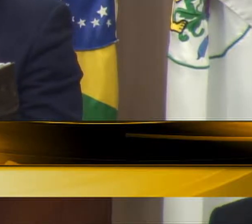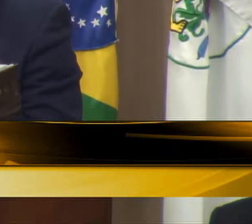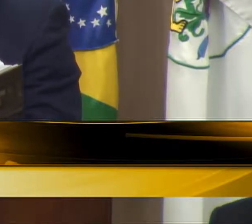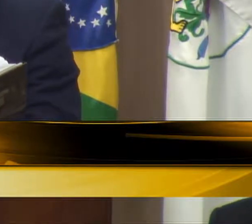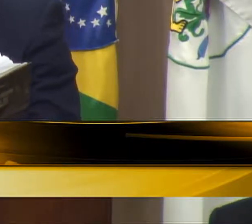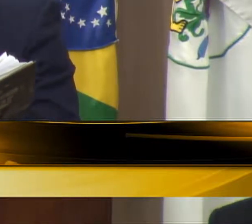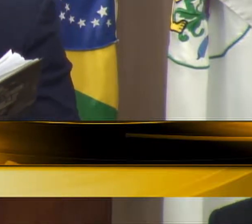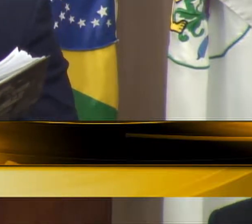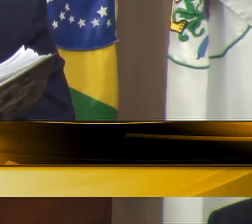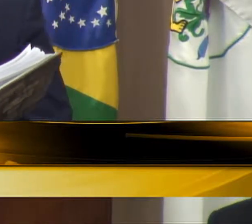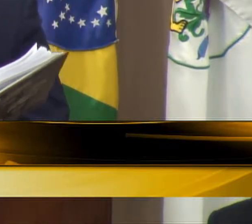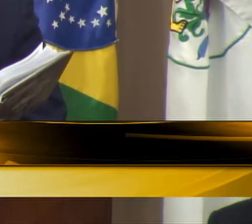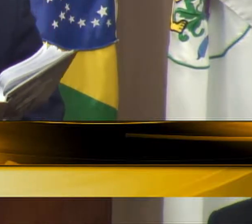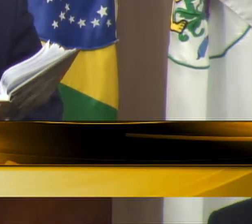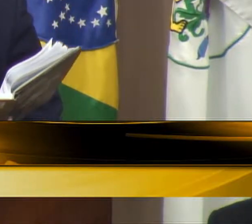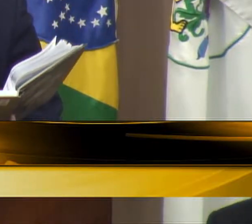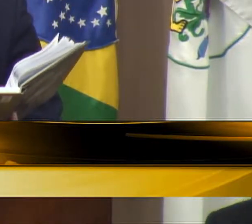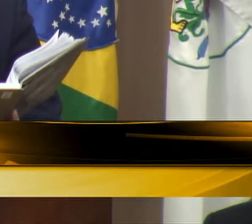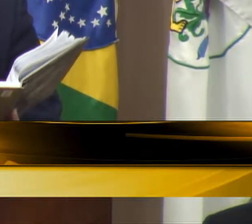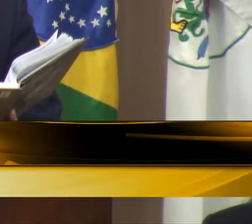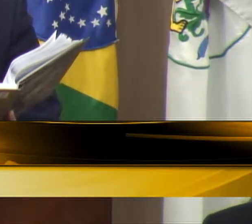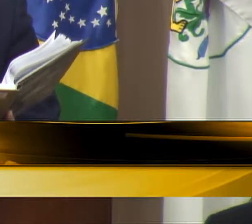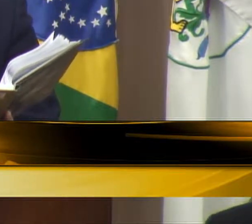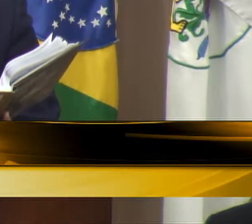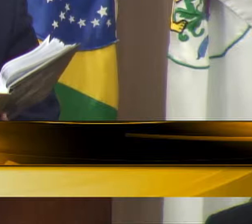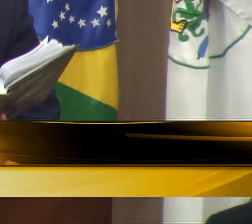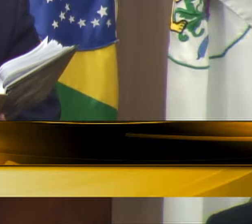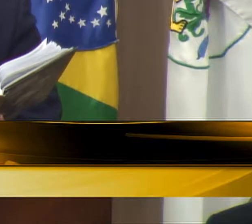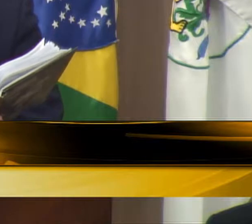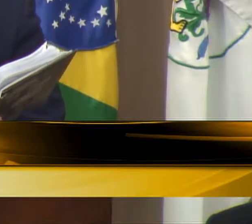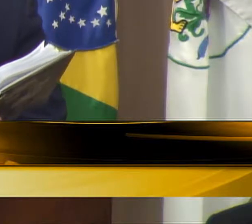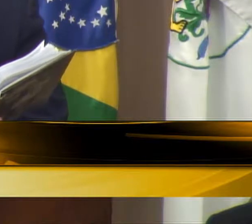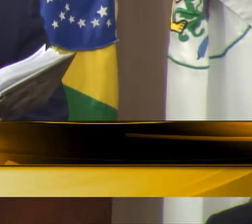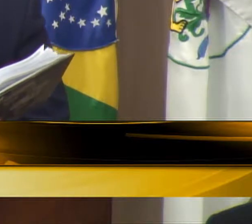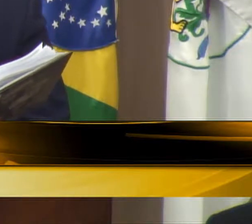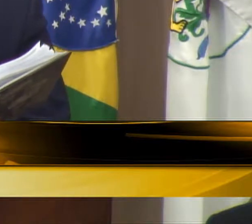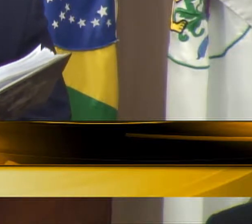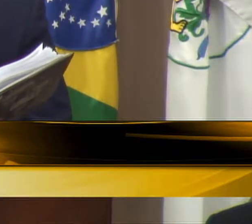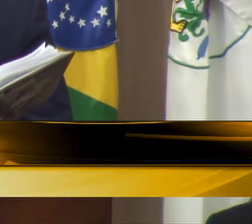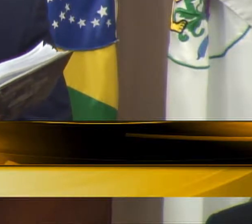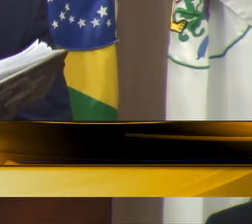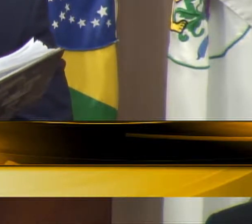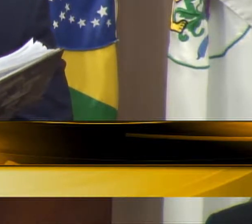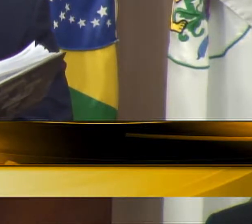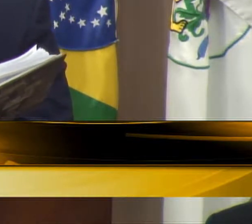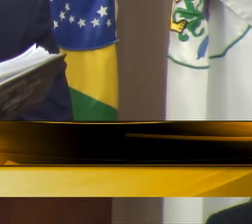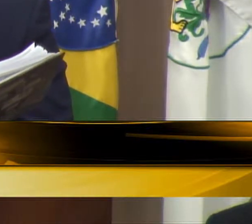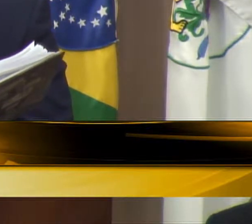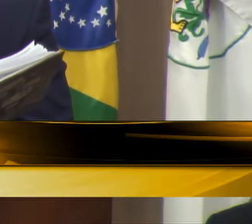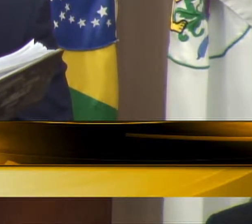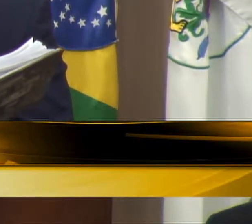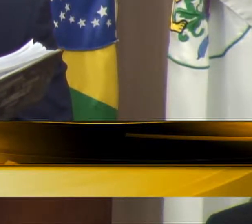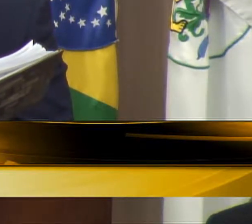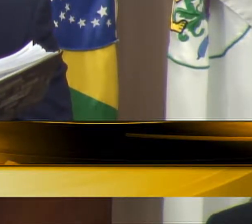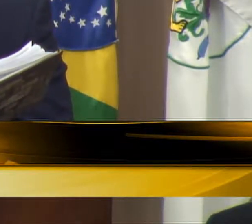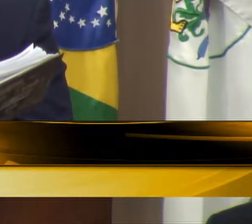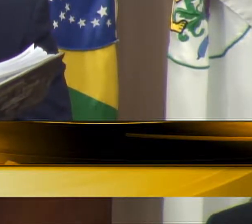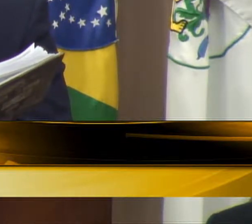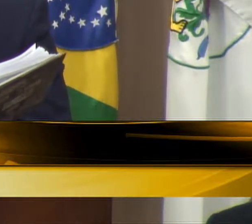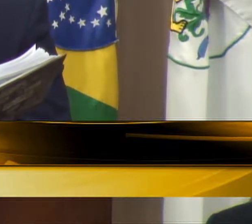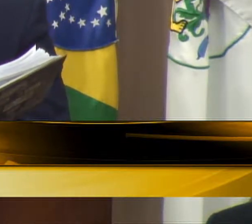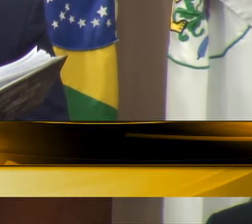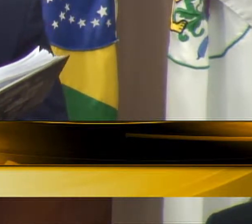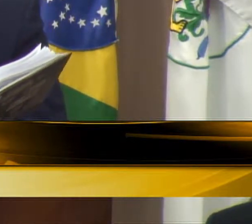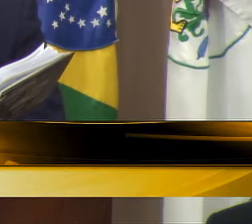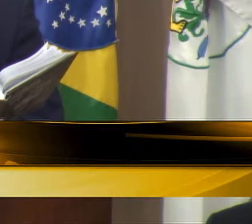filho. Um outro cidadão, uma outra senhora que fez meu parto